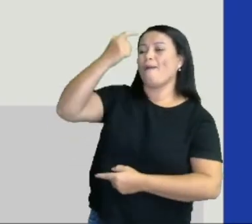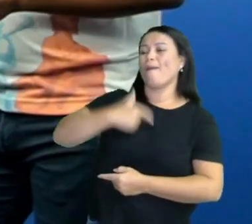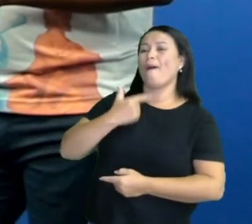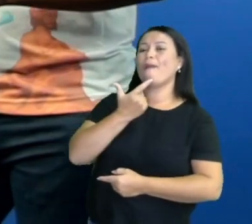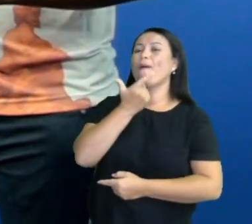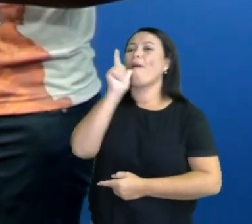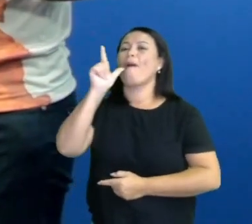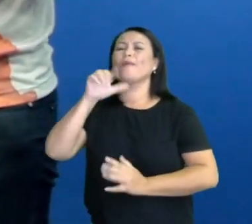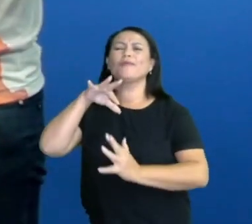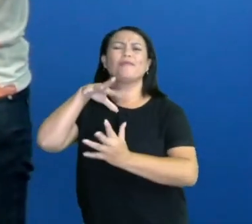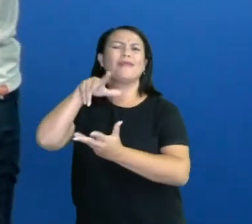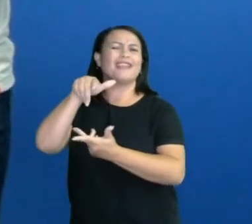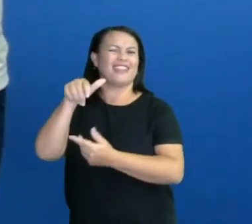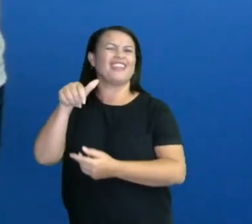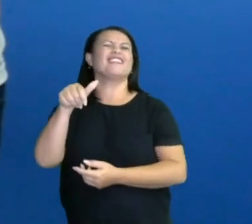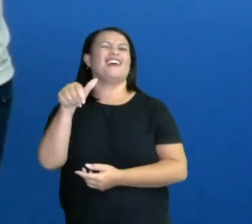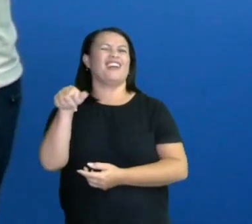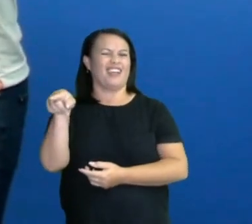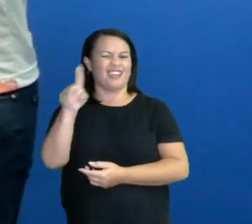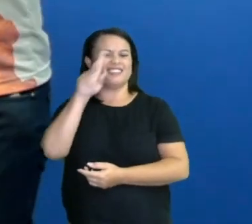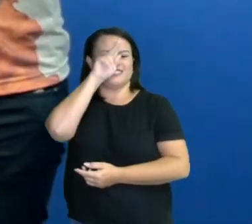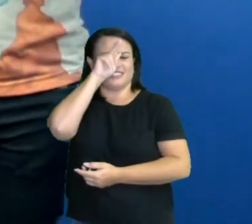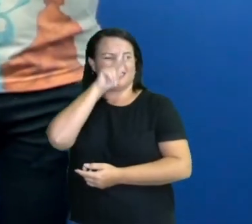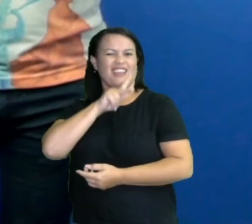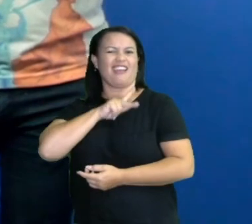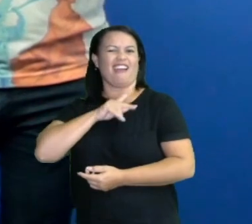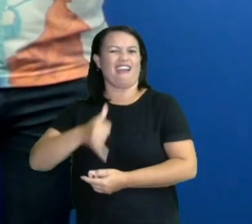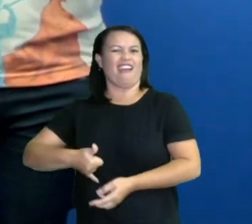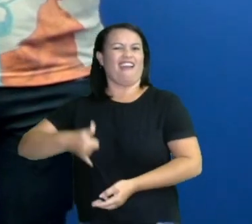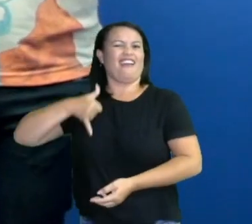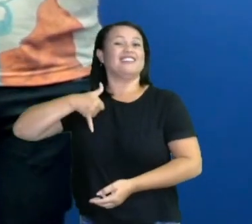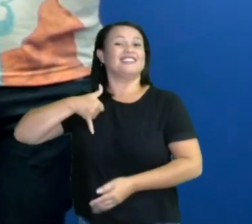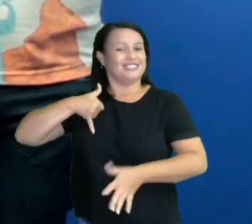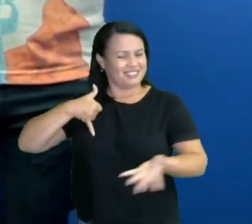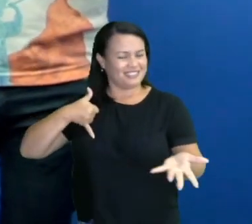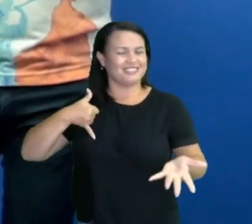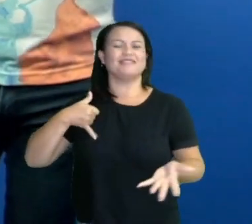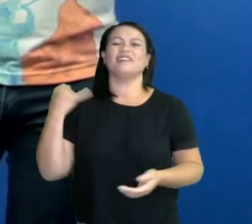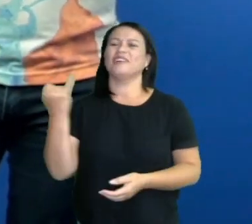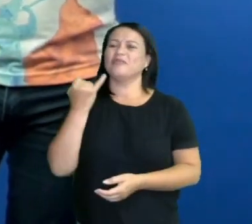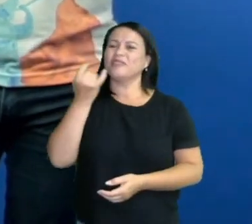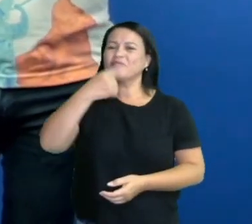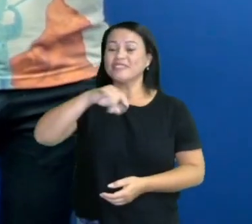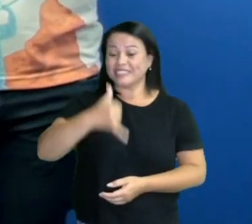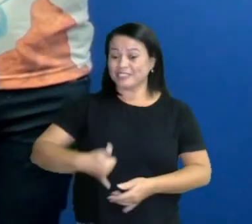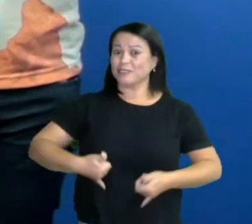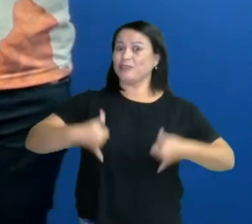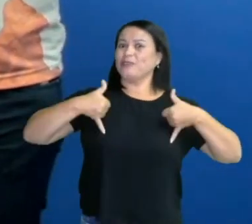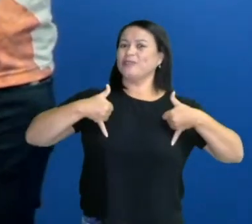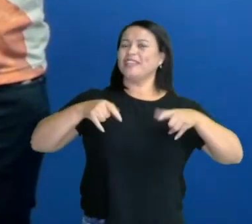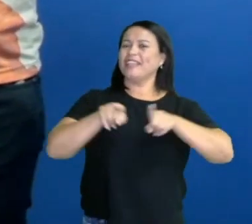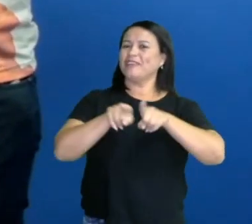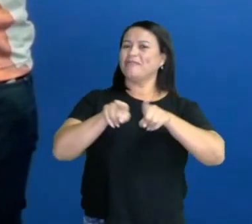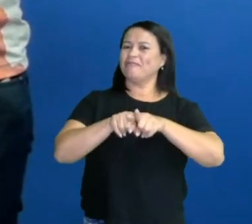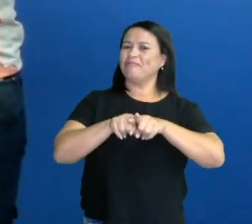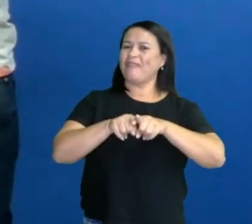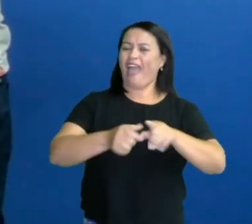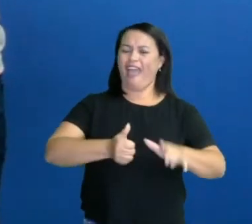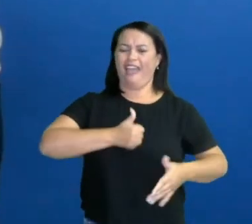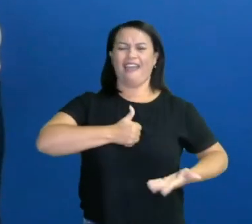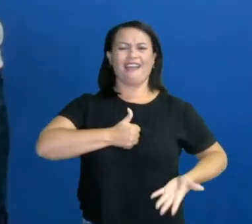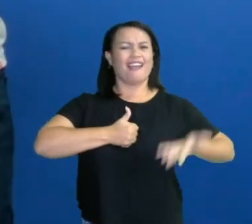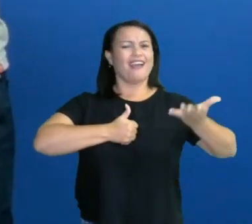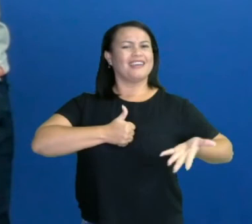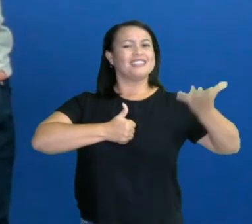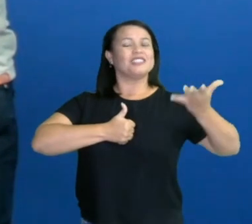planeta. Esse se acha mesmo, né, gente? Mas o importante é isso, eu quero que você se ache, que sua autoestima esteja lá em cima.